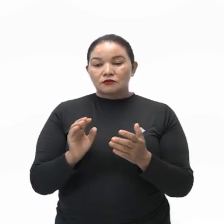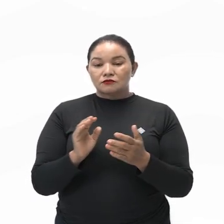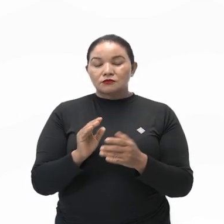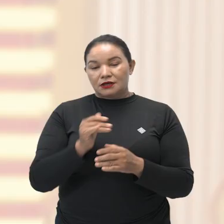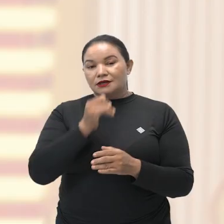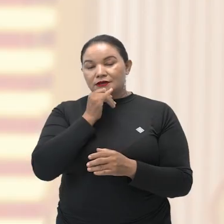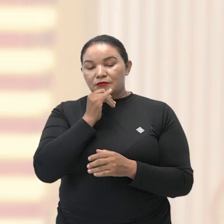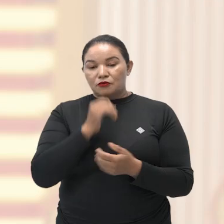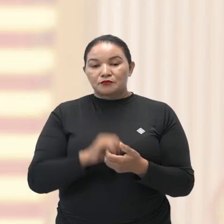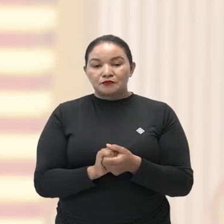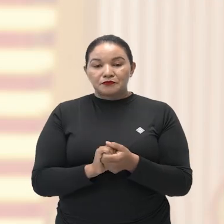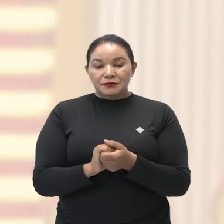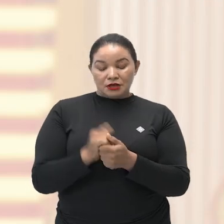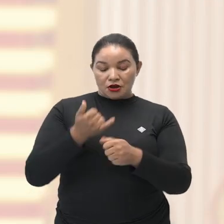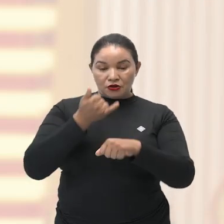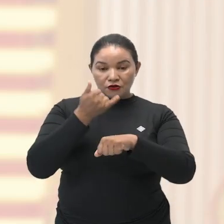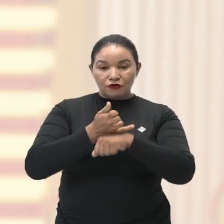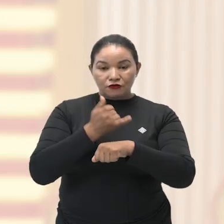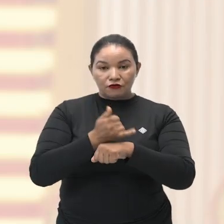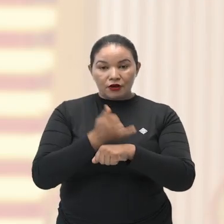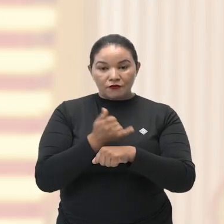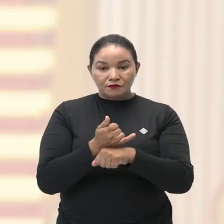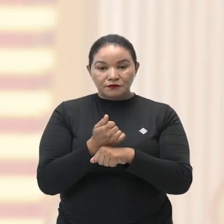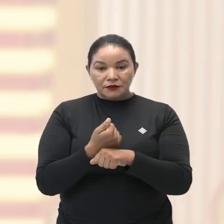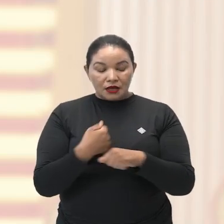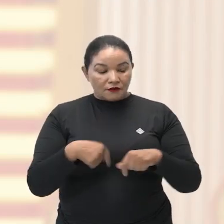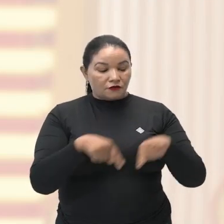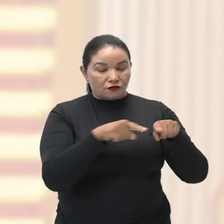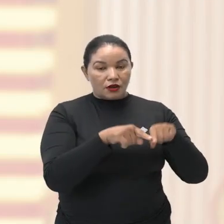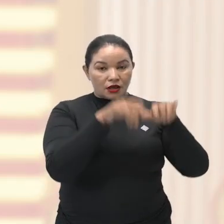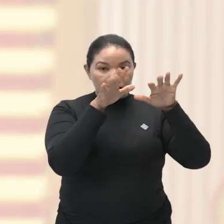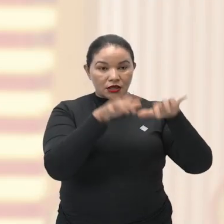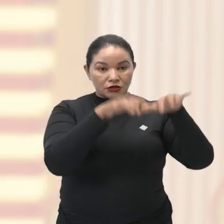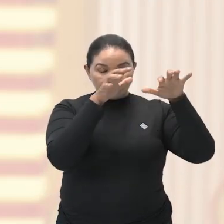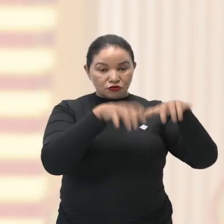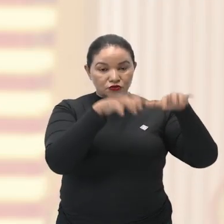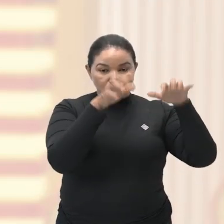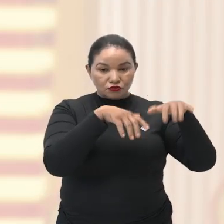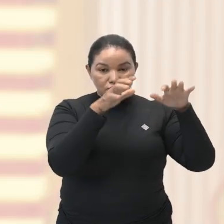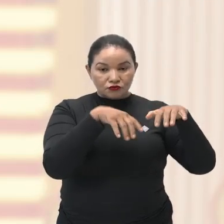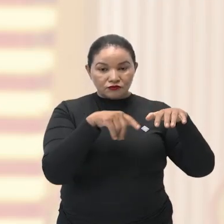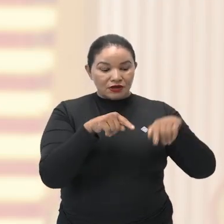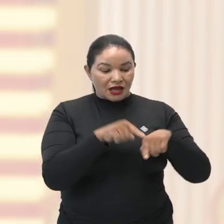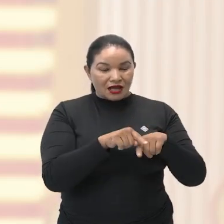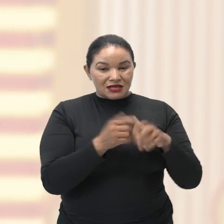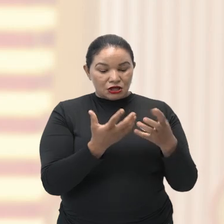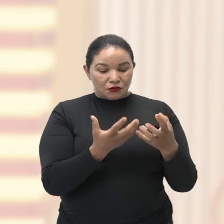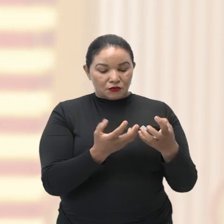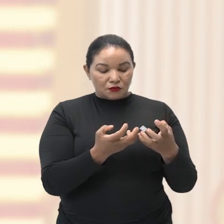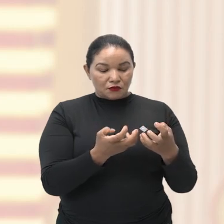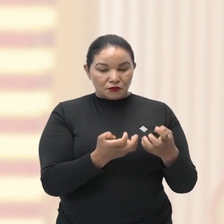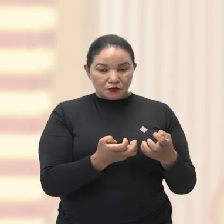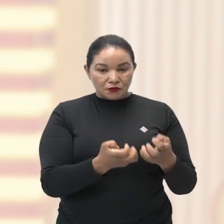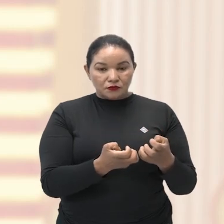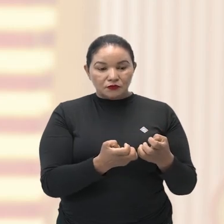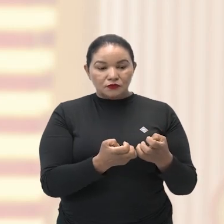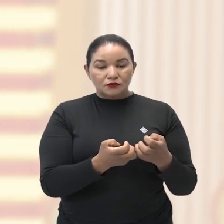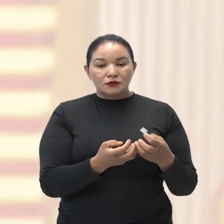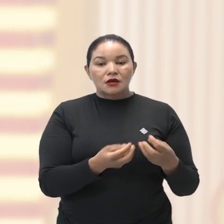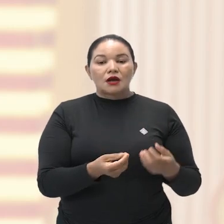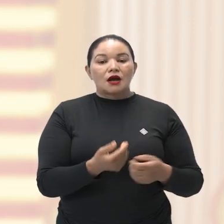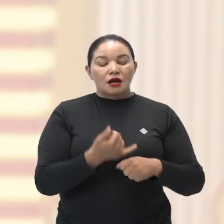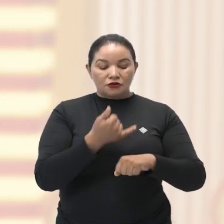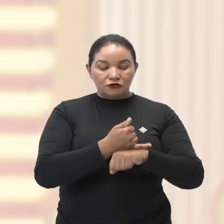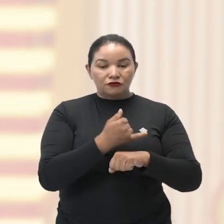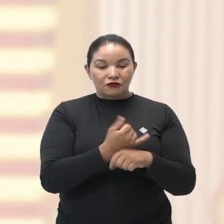por exemplo, e colocasse ele na chuva. Quando o ferro é colocado na chuva, ele oxida. Então note que o